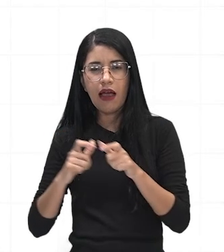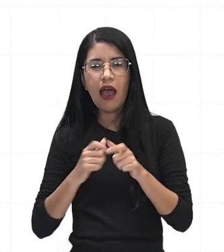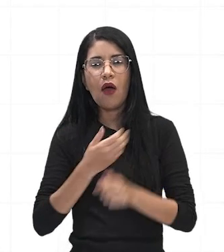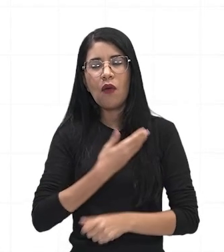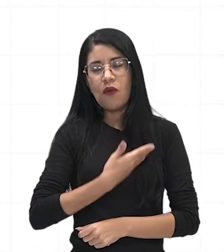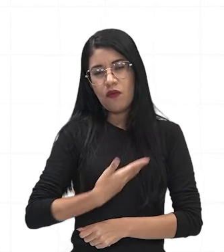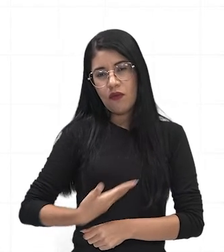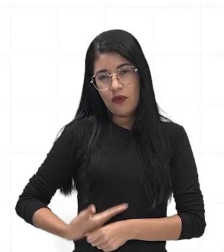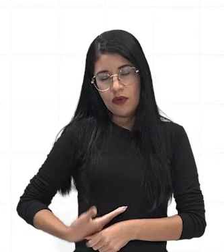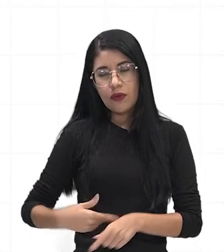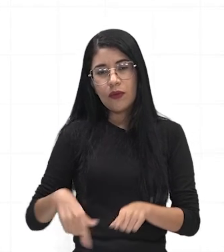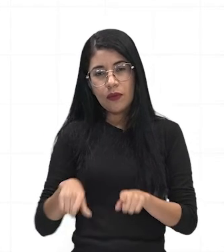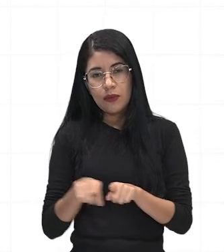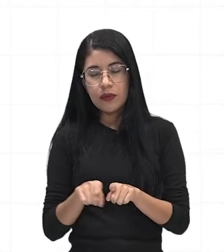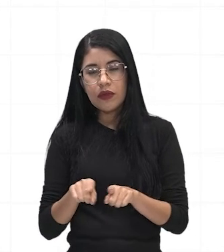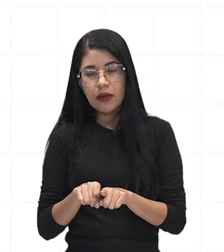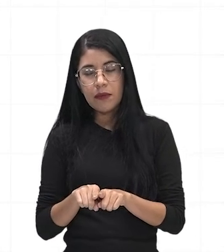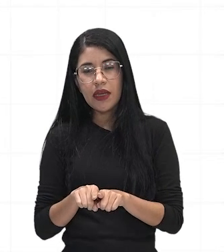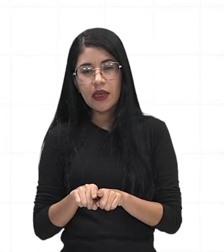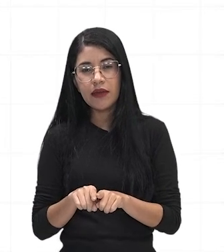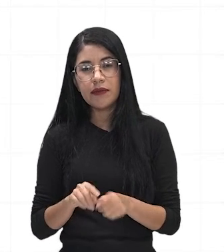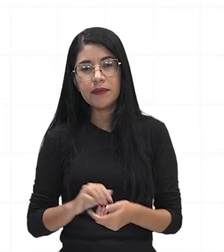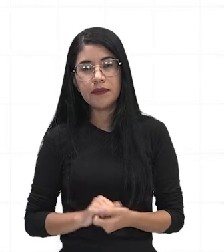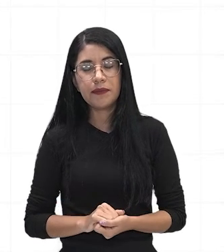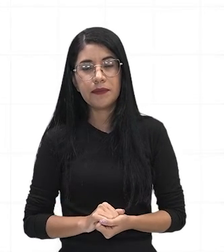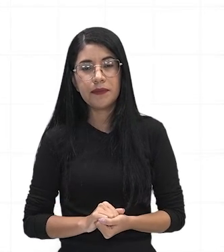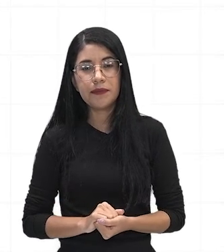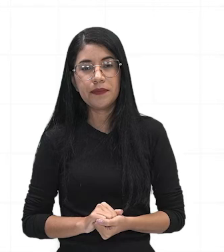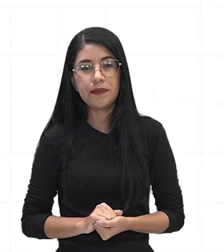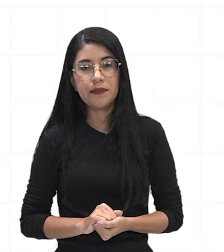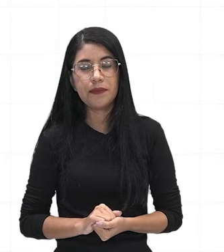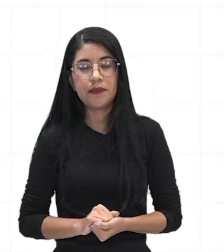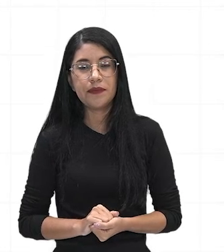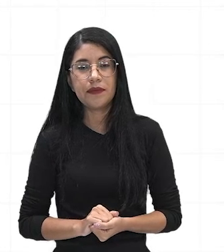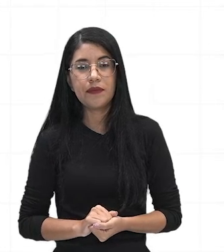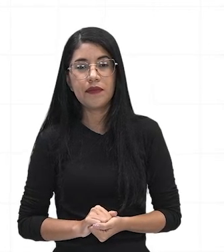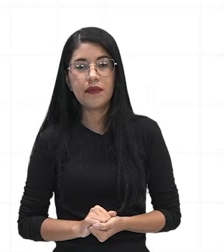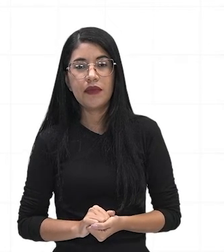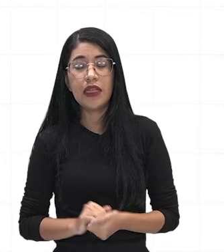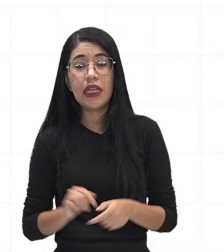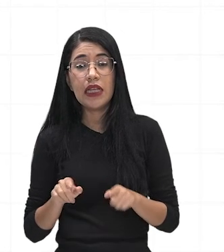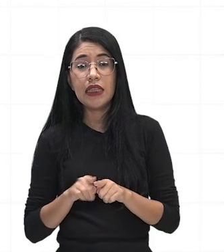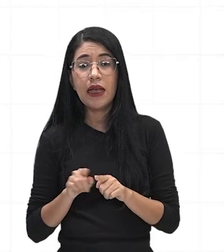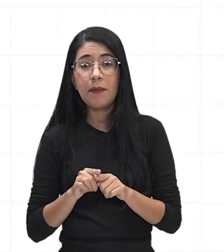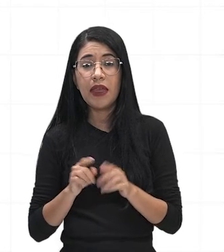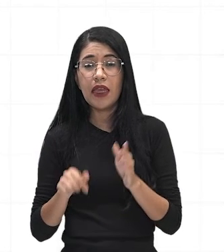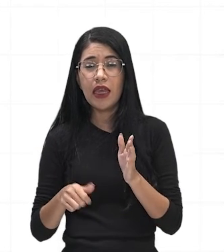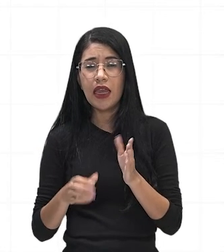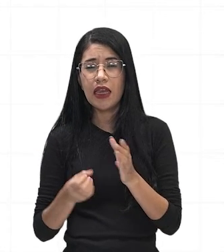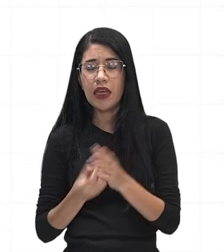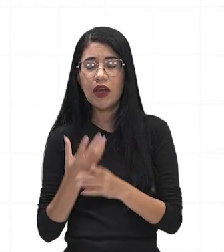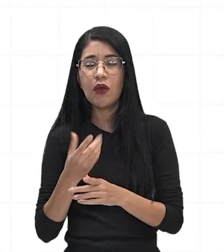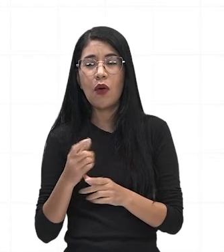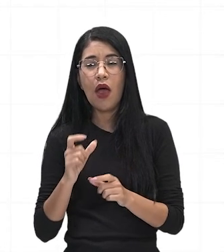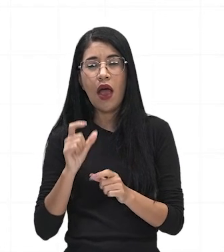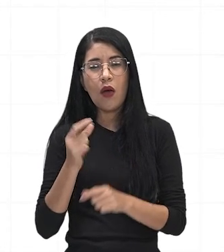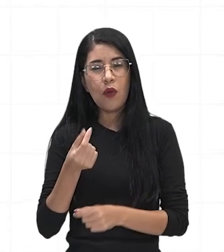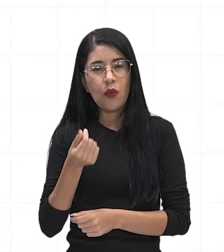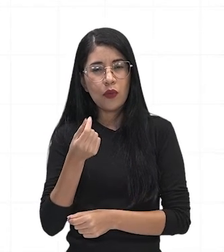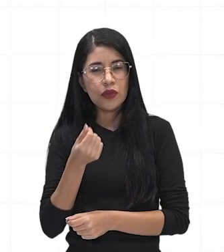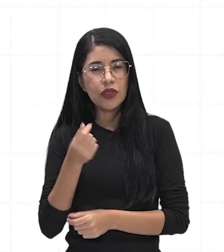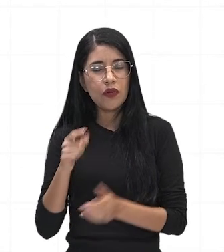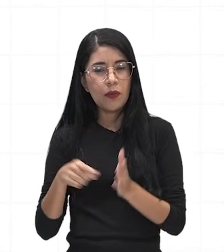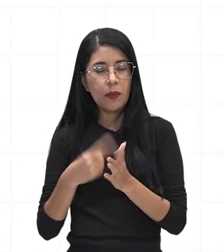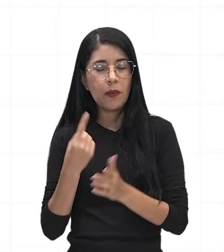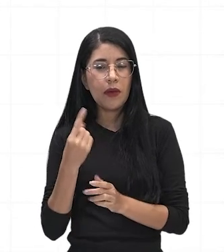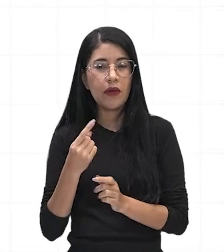sátrapas, que eram aqueles que comandavam as satrapias, tá? Fez aí a primeira moeda, que inclusive leva o nome dele, não